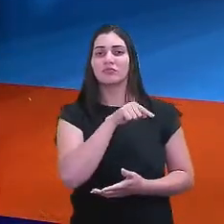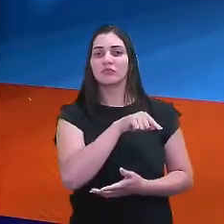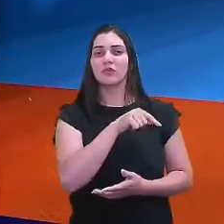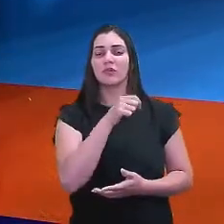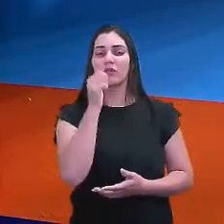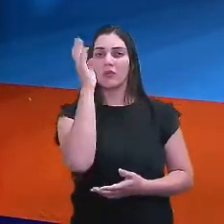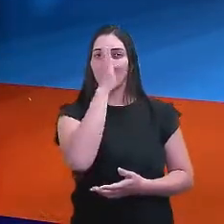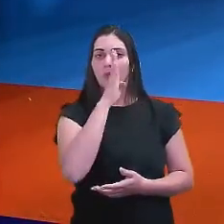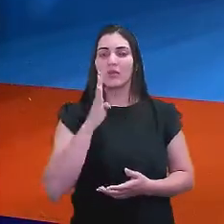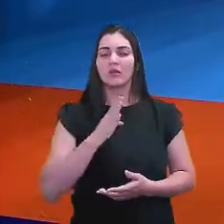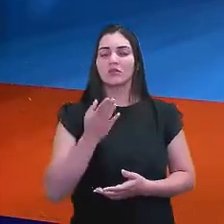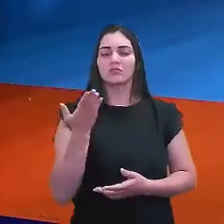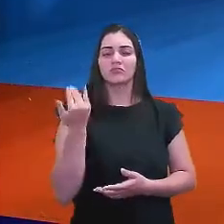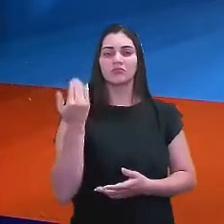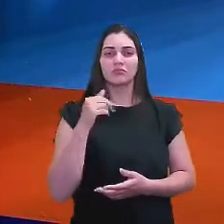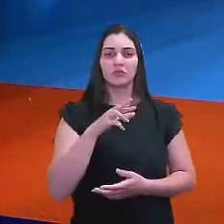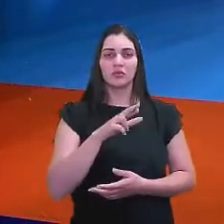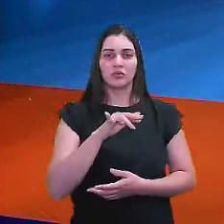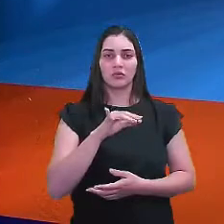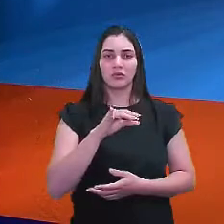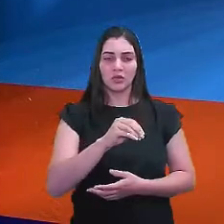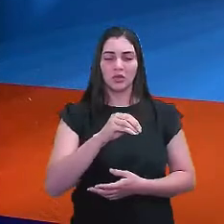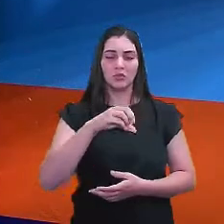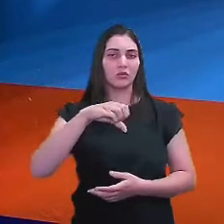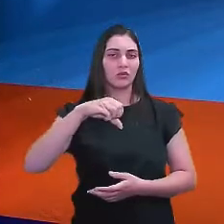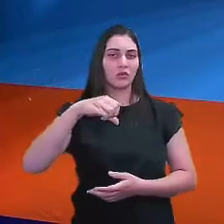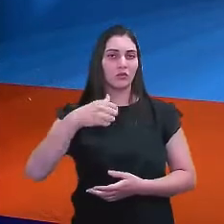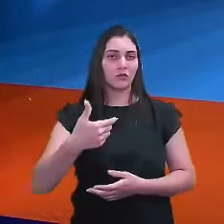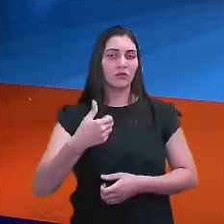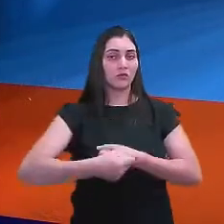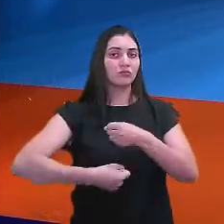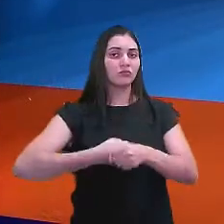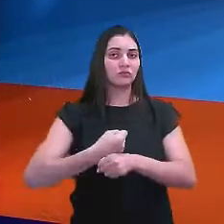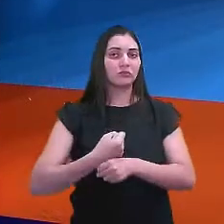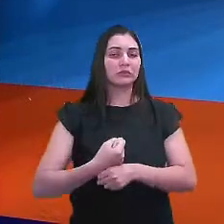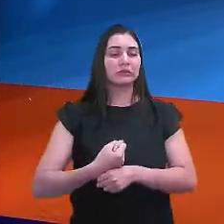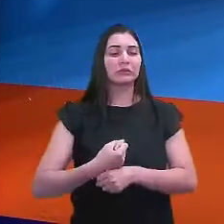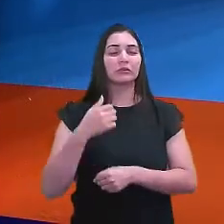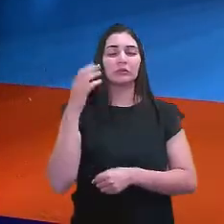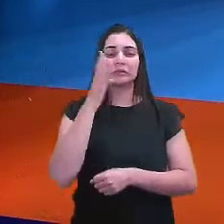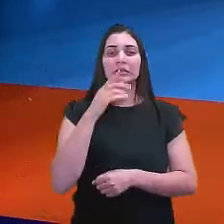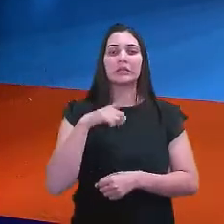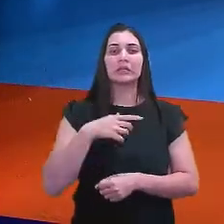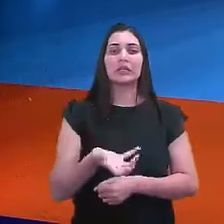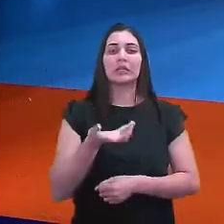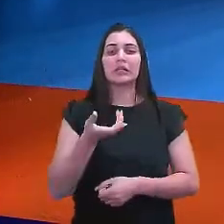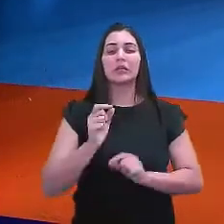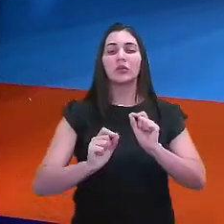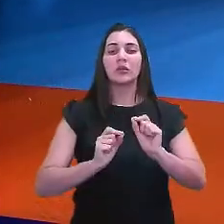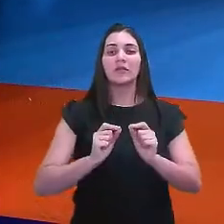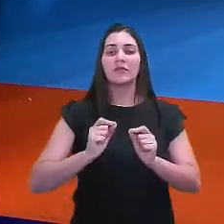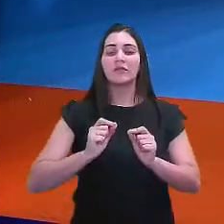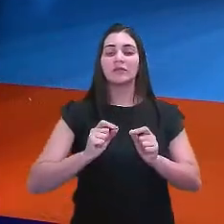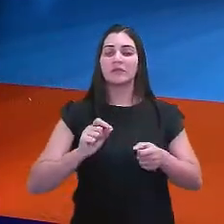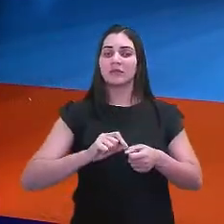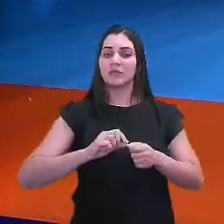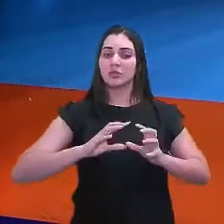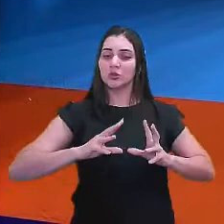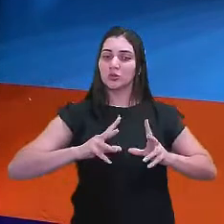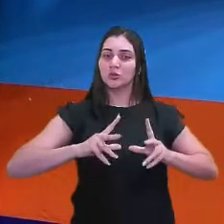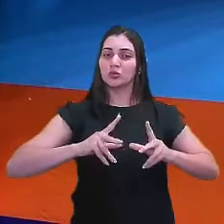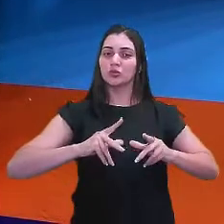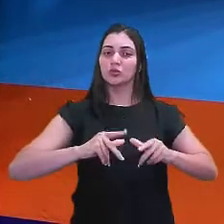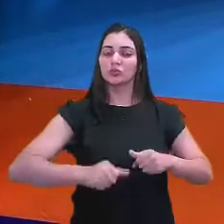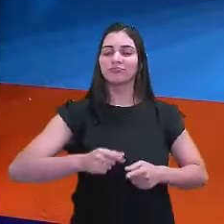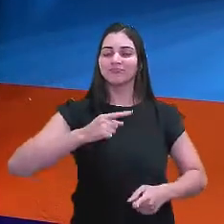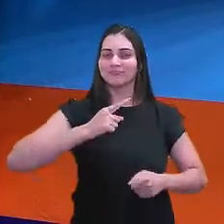disse lá na Rio 92, ou na Eco 92, que iria justamente fazer de tudo, mobilizar toda a energia necessária